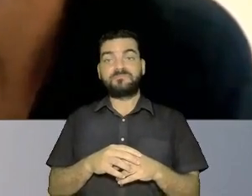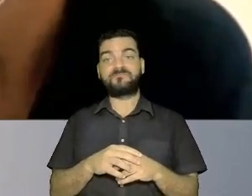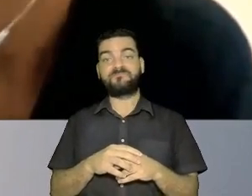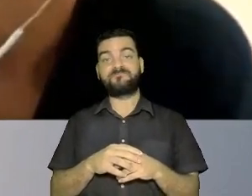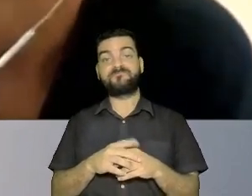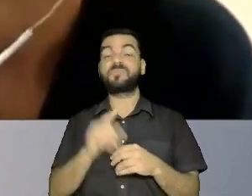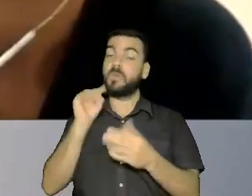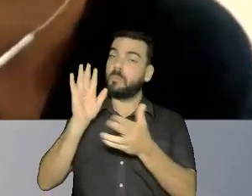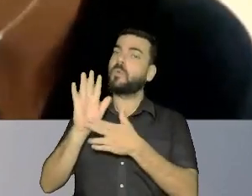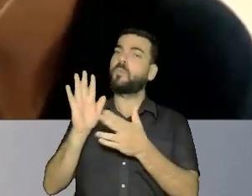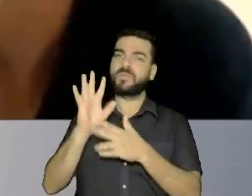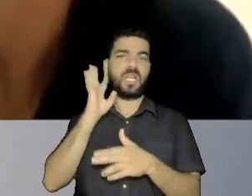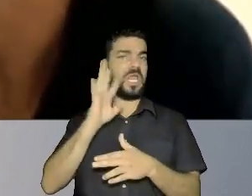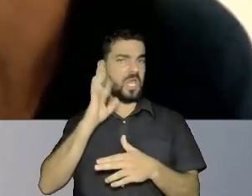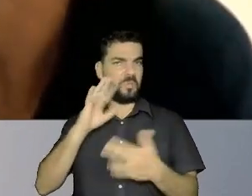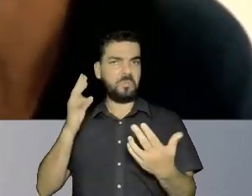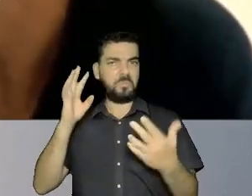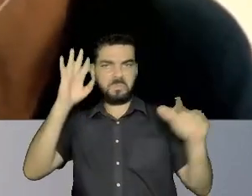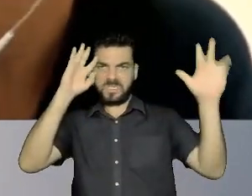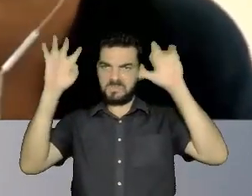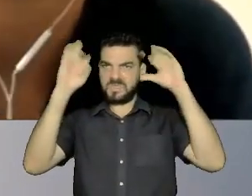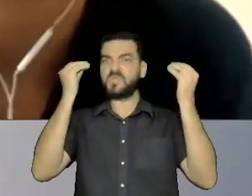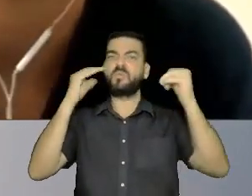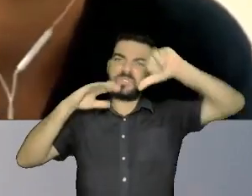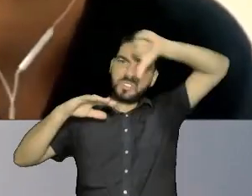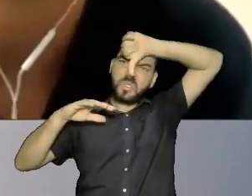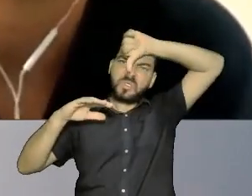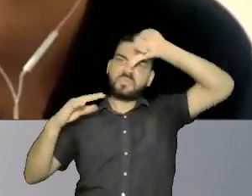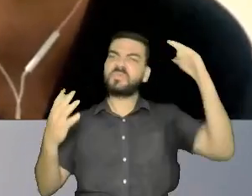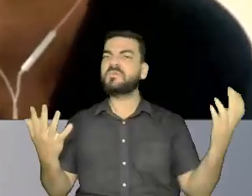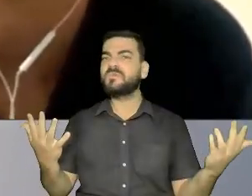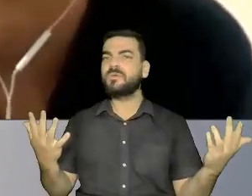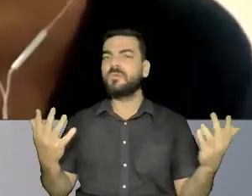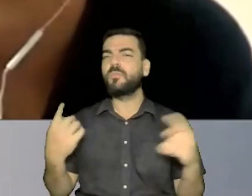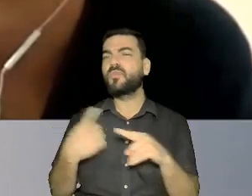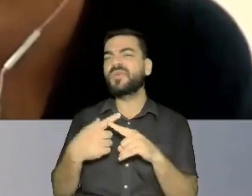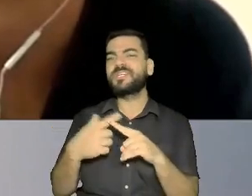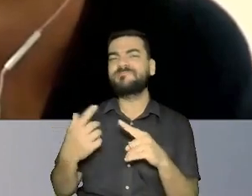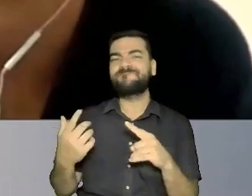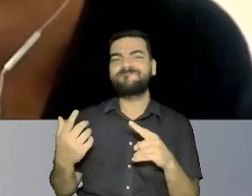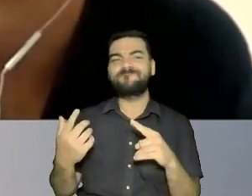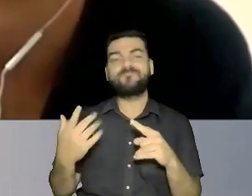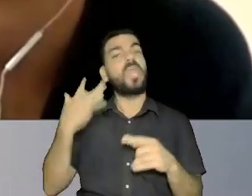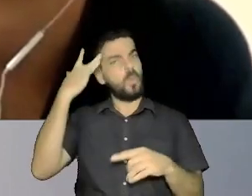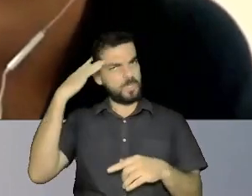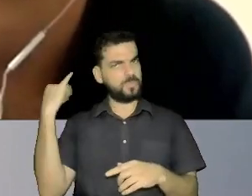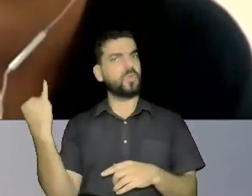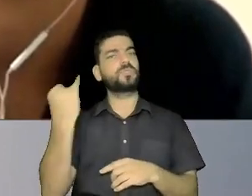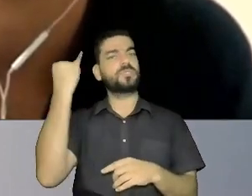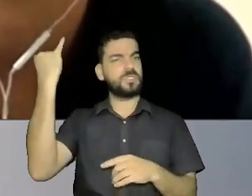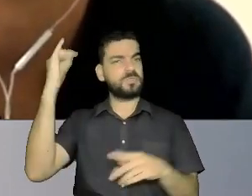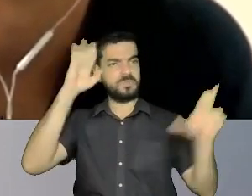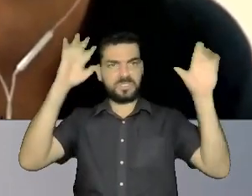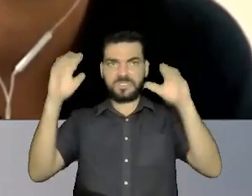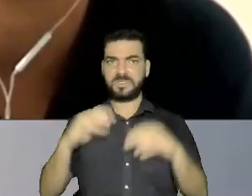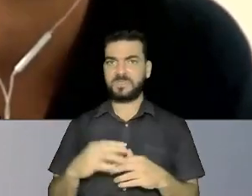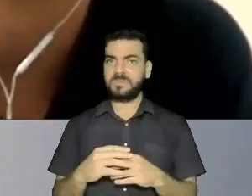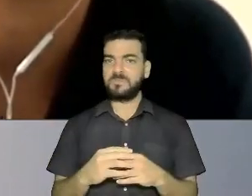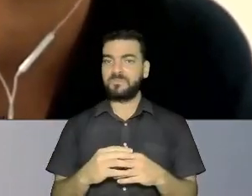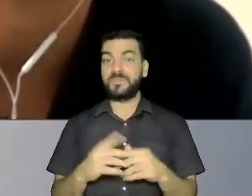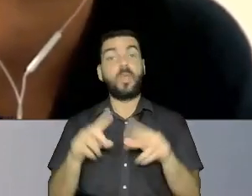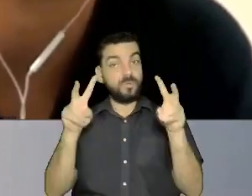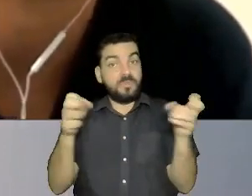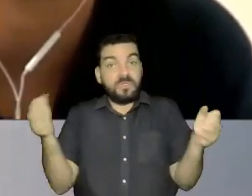proposta de desnudar estereótipos, né? Algo que, assim, vejo como algo tão importante, né? Tão oportuno, tão atual,